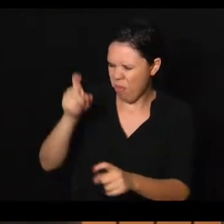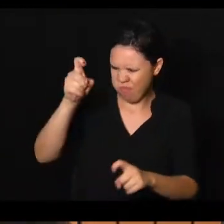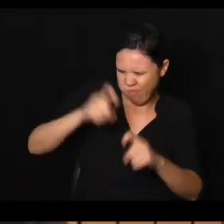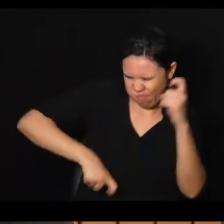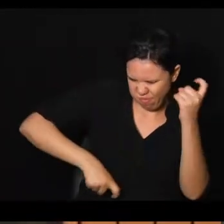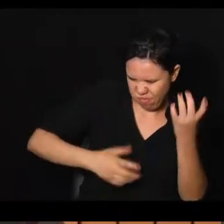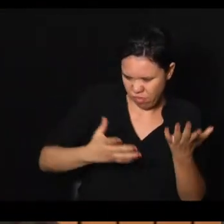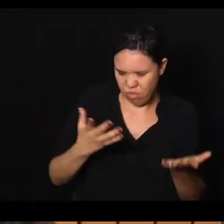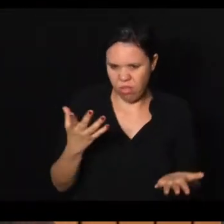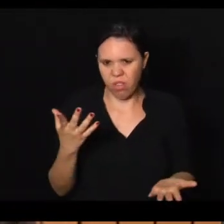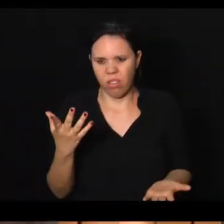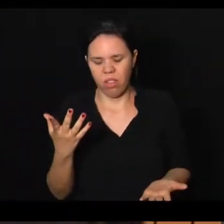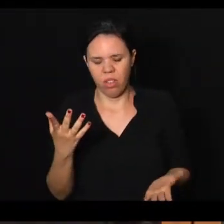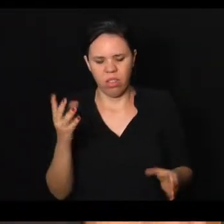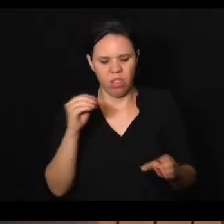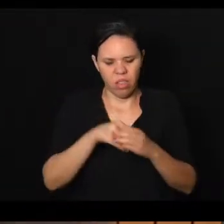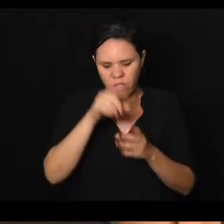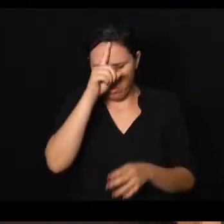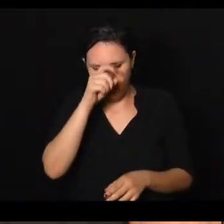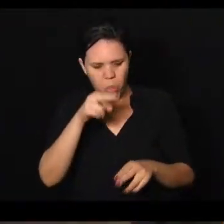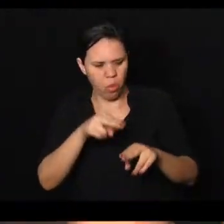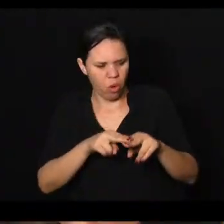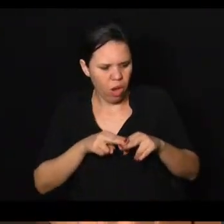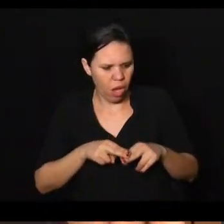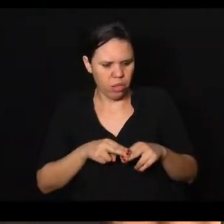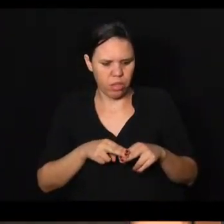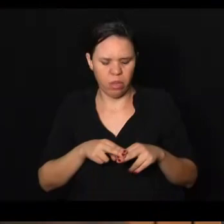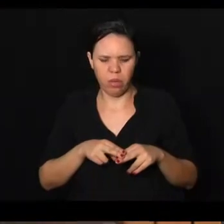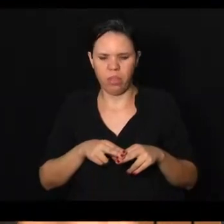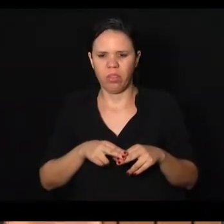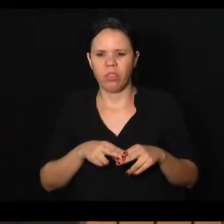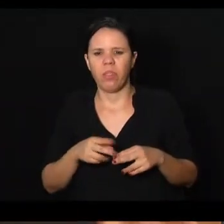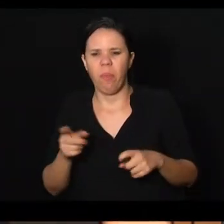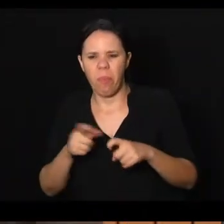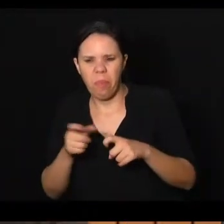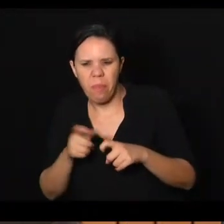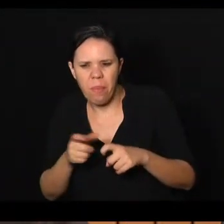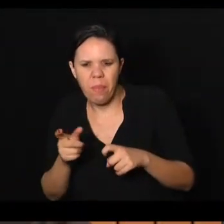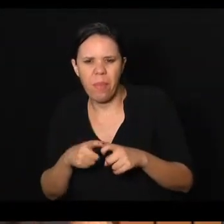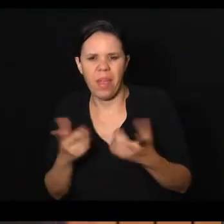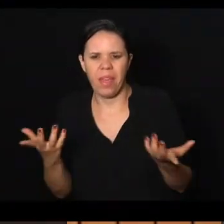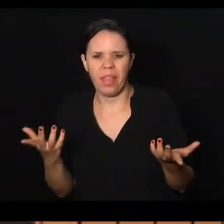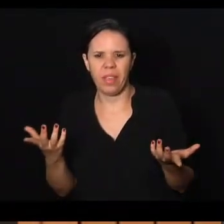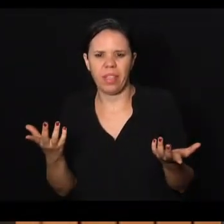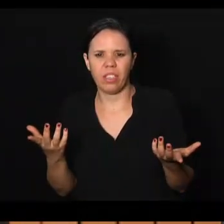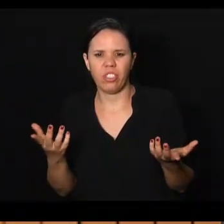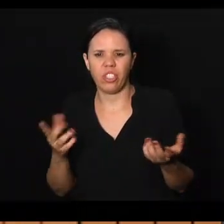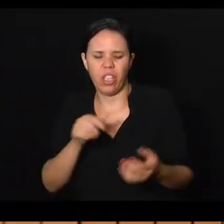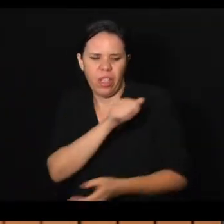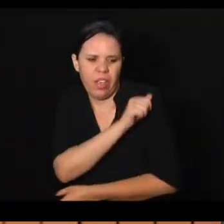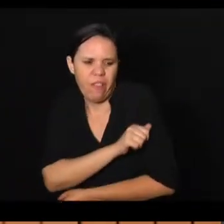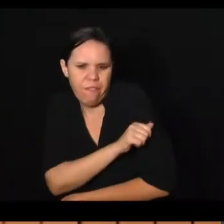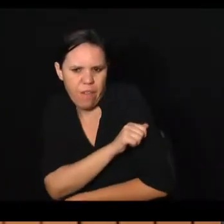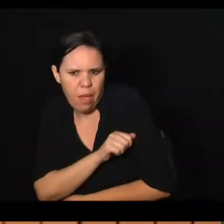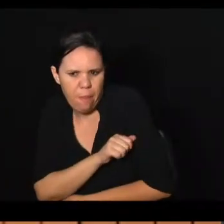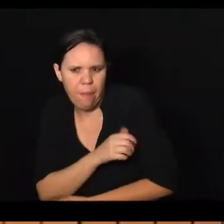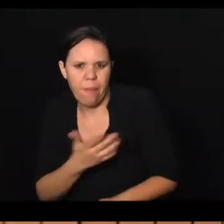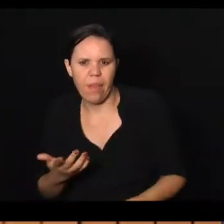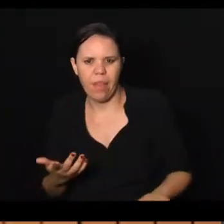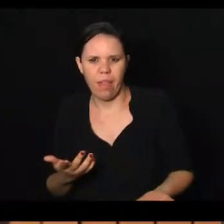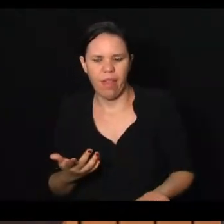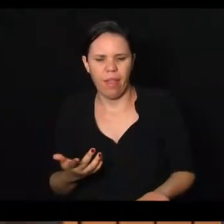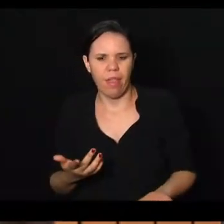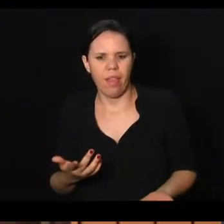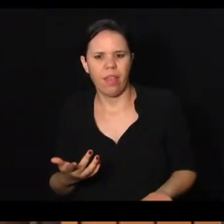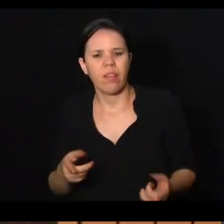estupradas dentro de hospital por agentes de saúde, por médico, por maqueiro. Nós temos imagens de mulheres